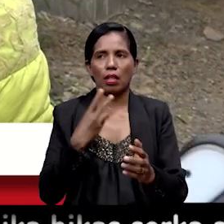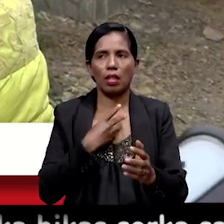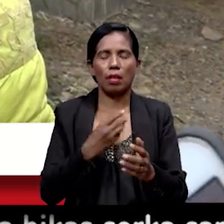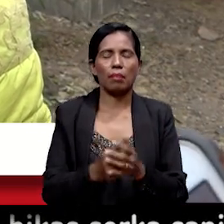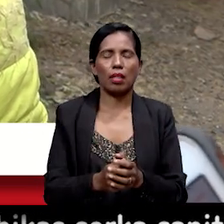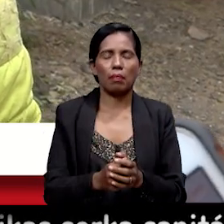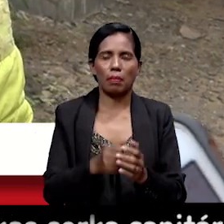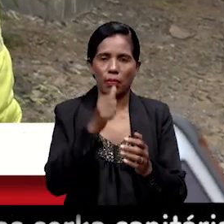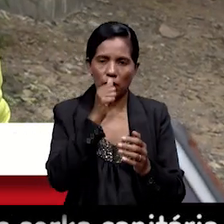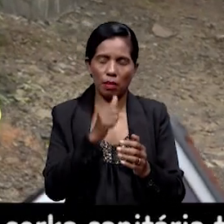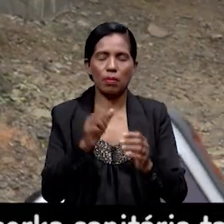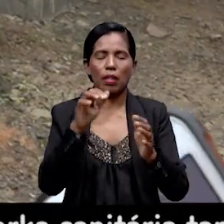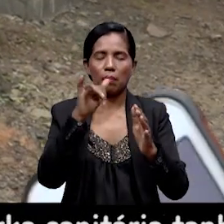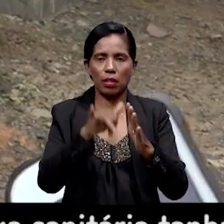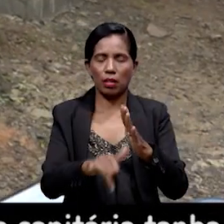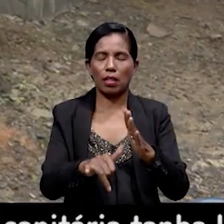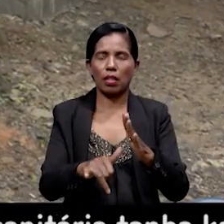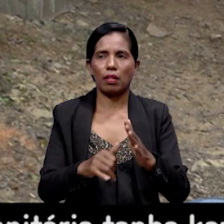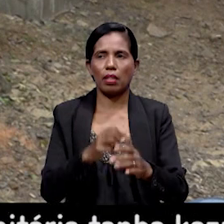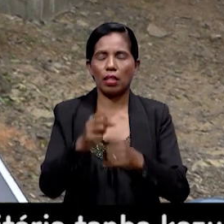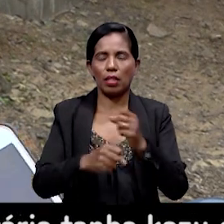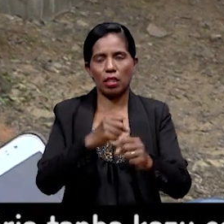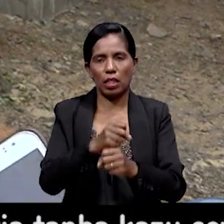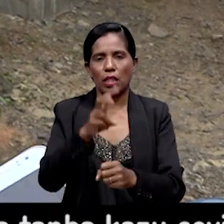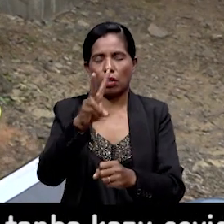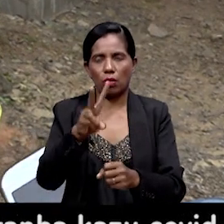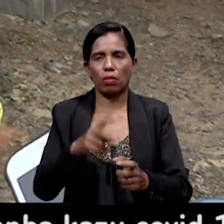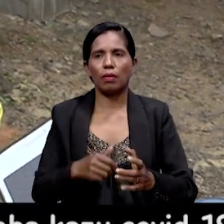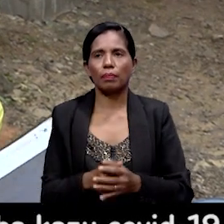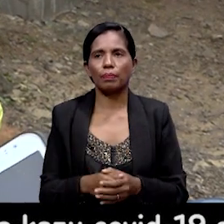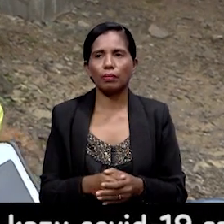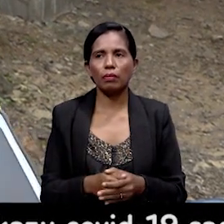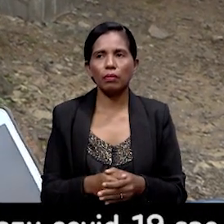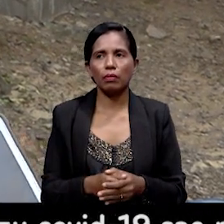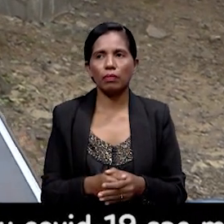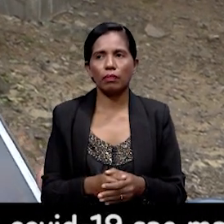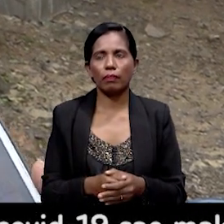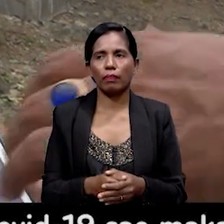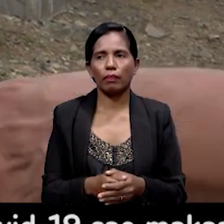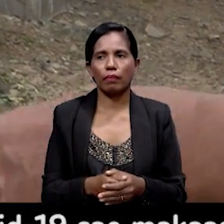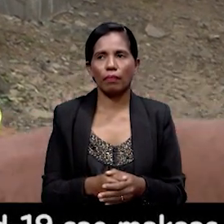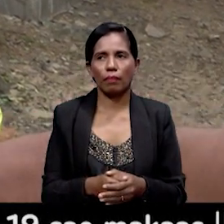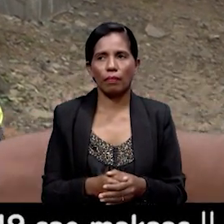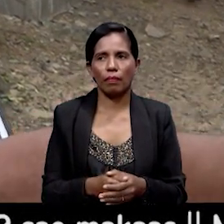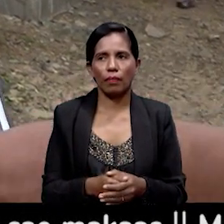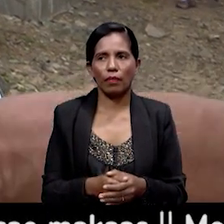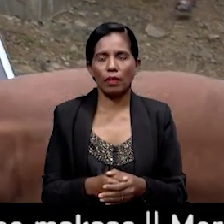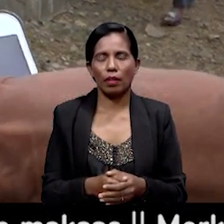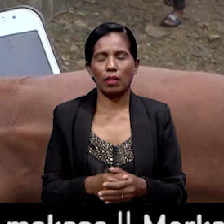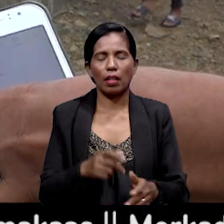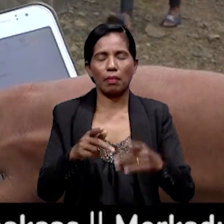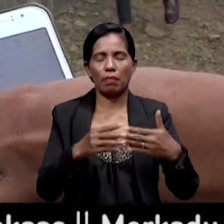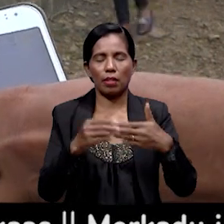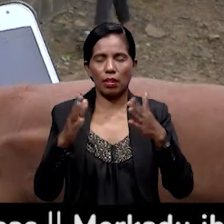paciência hela, ami hela tina a rua, o de tobe. Pot sira hanoi be dia